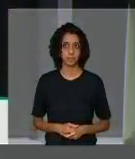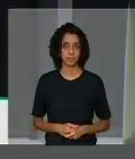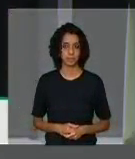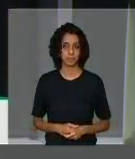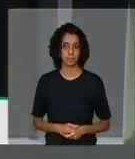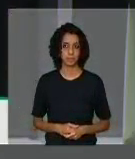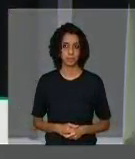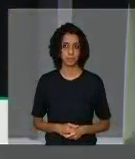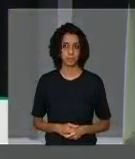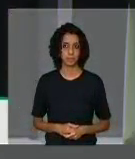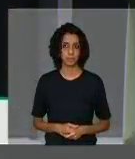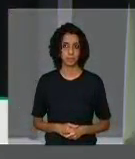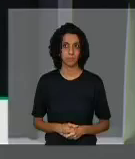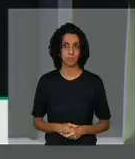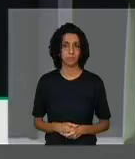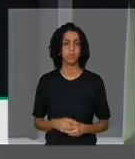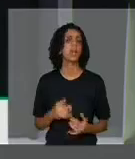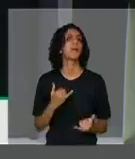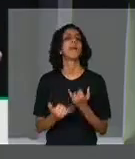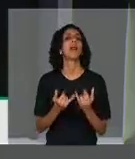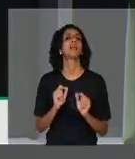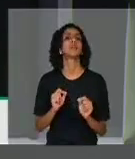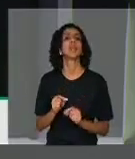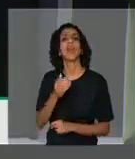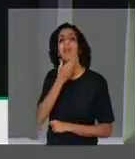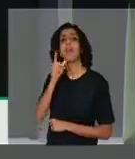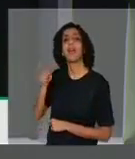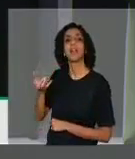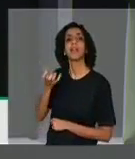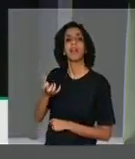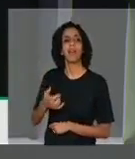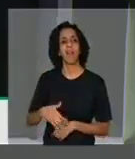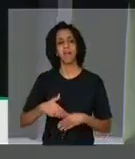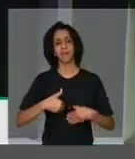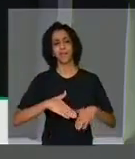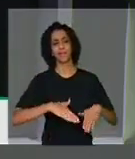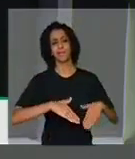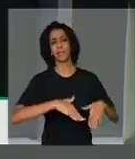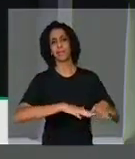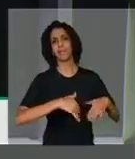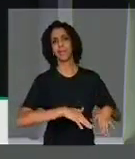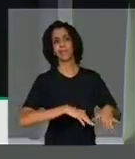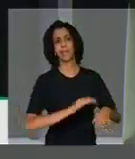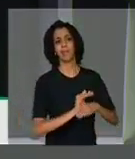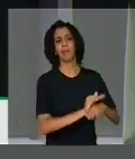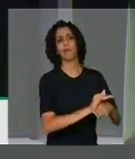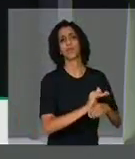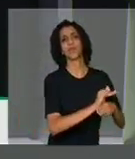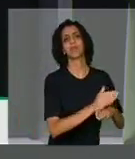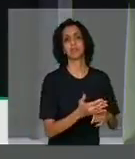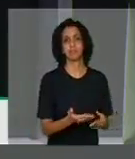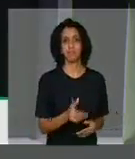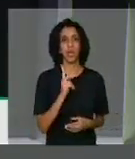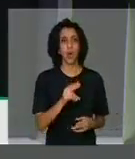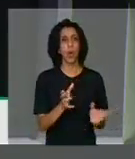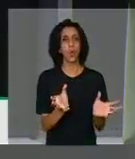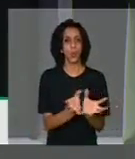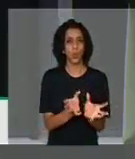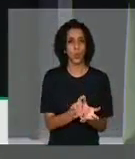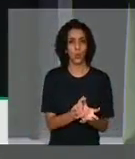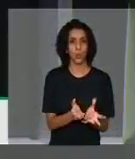bloco de carnaval, do empurra que pega. Não é necessariamente assim. Está mais